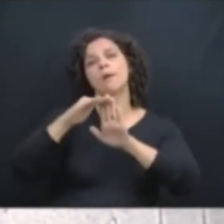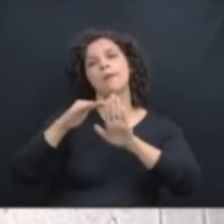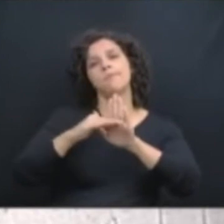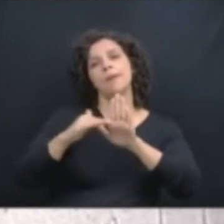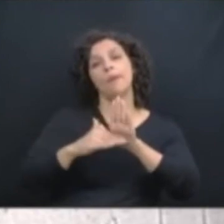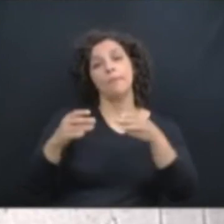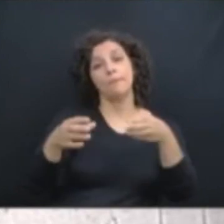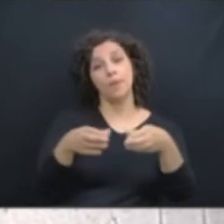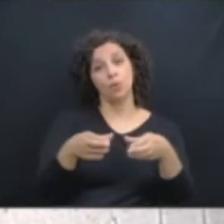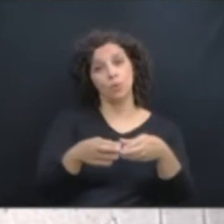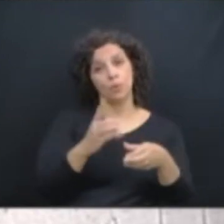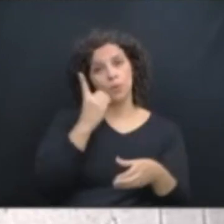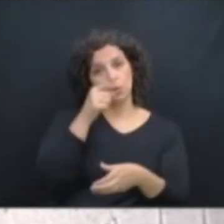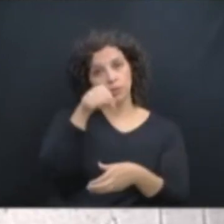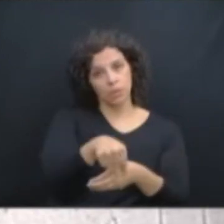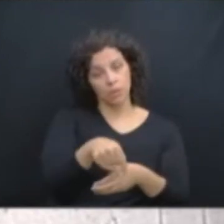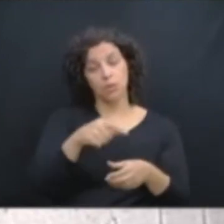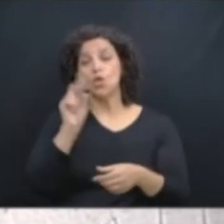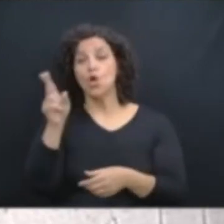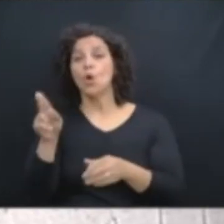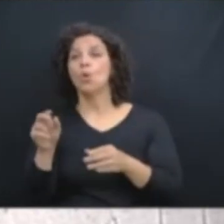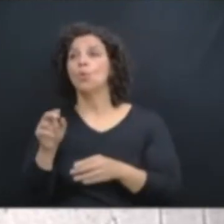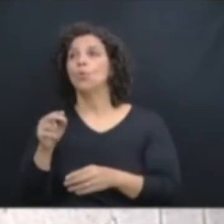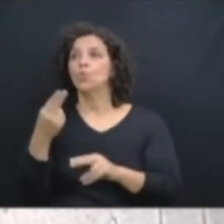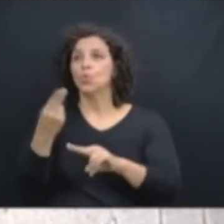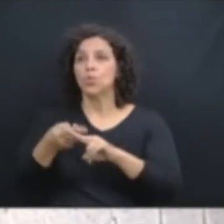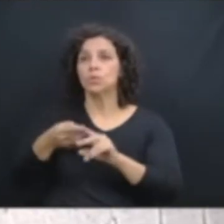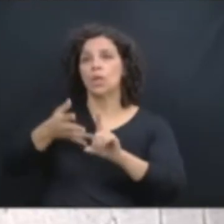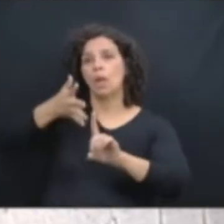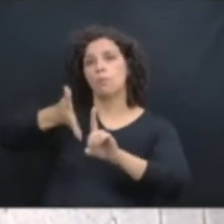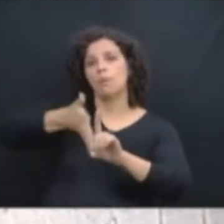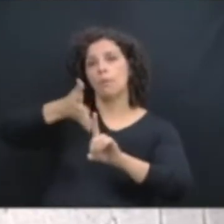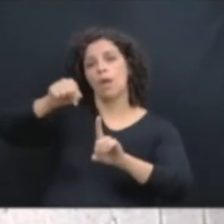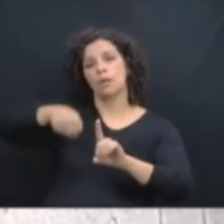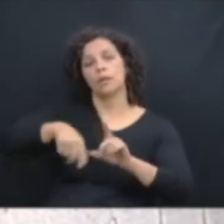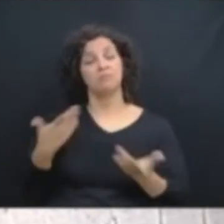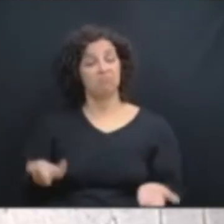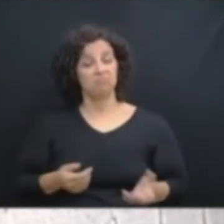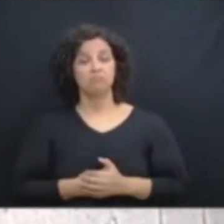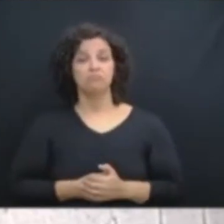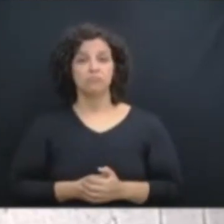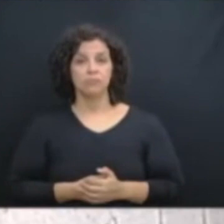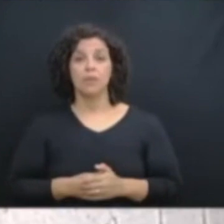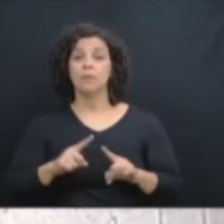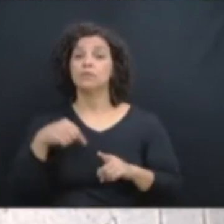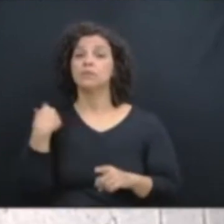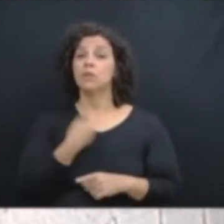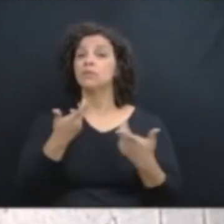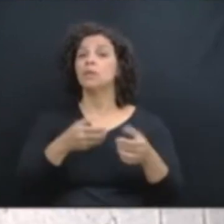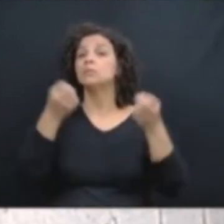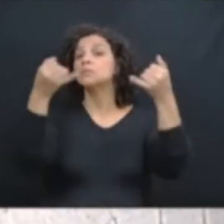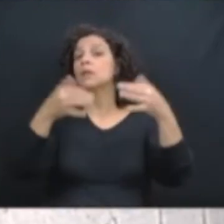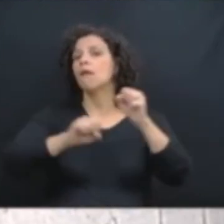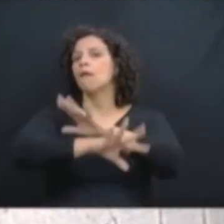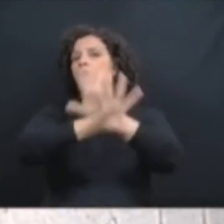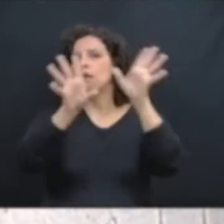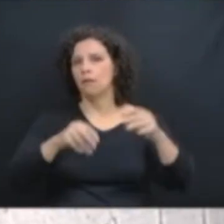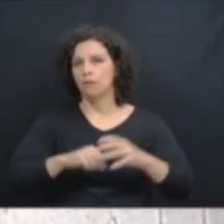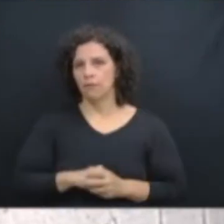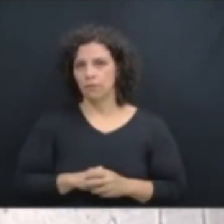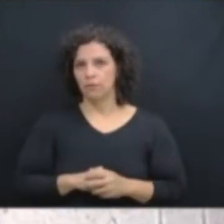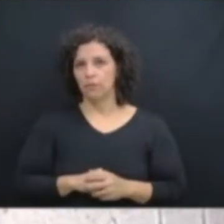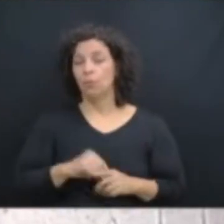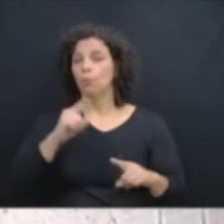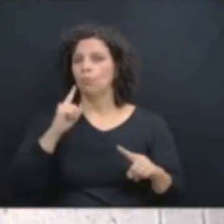pela frente parlamentar, seja no uso dessa palavra aqui na tribuna, mas a gente quer esclarecimento,